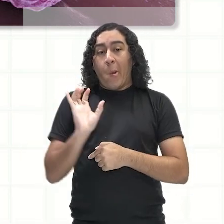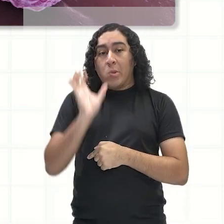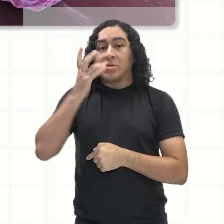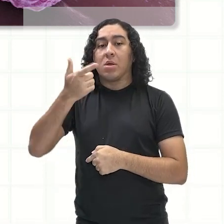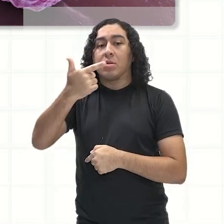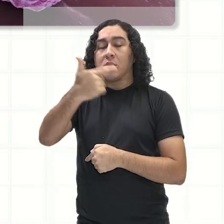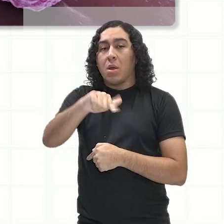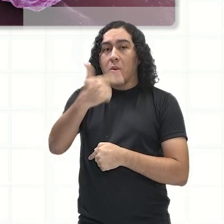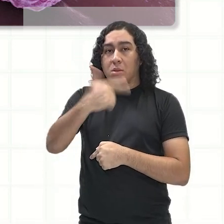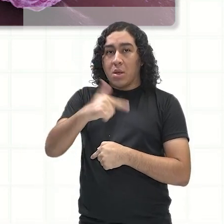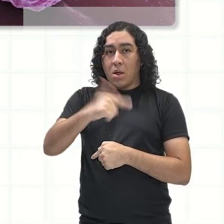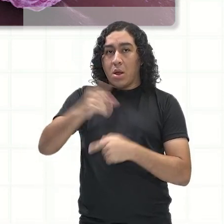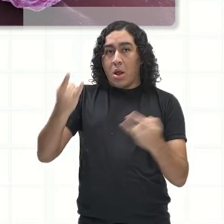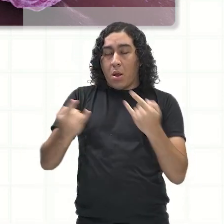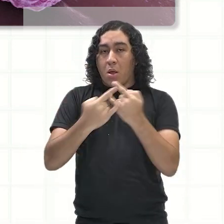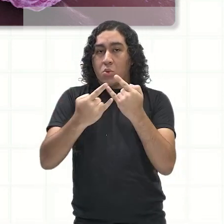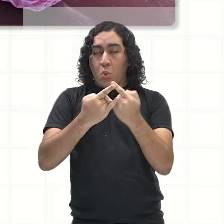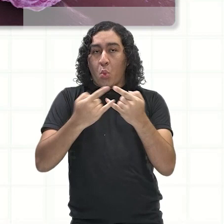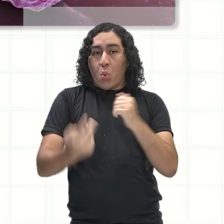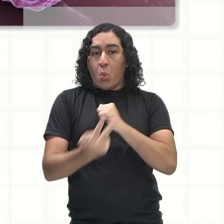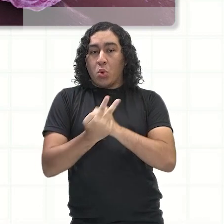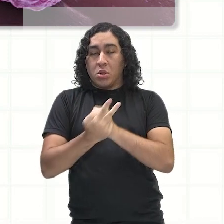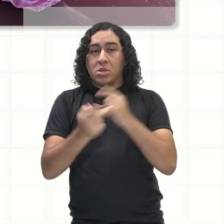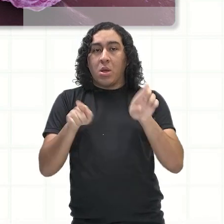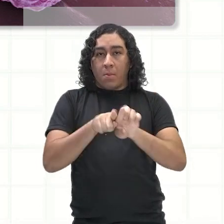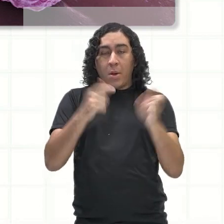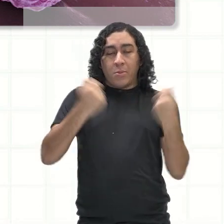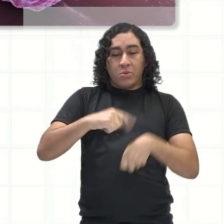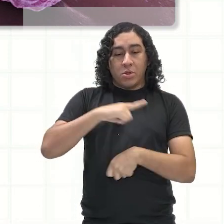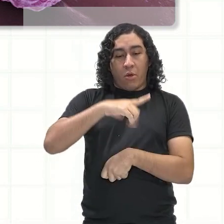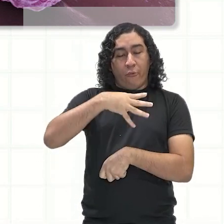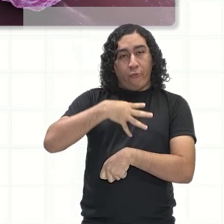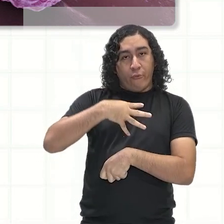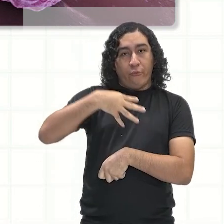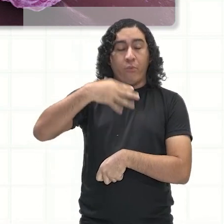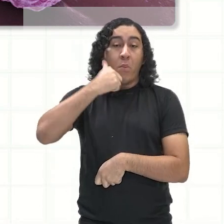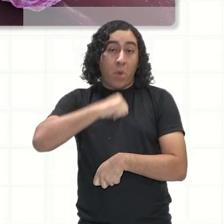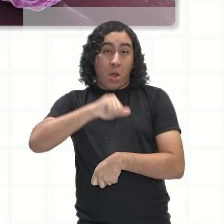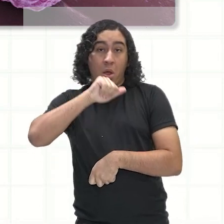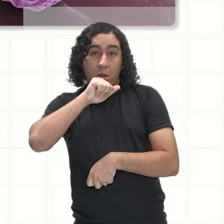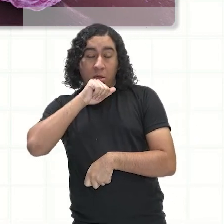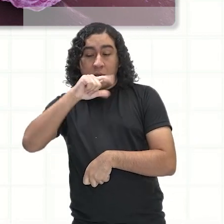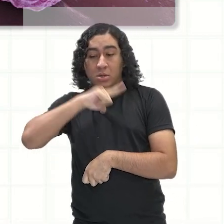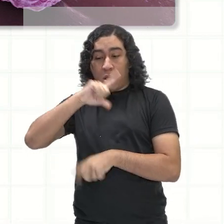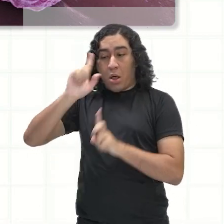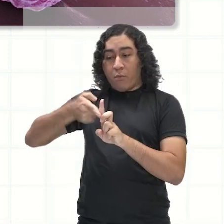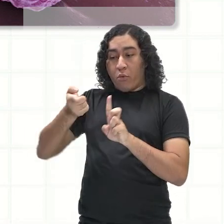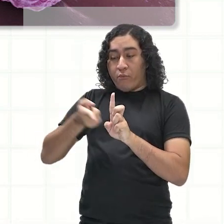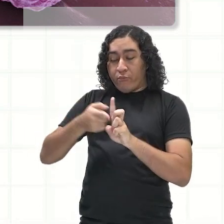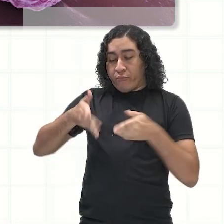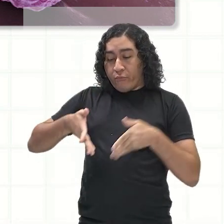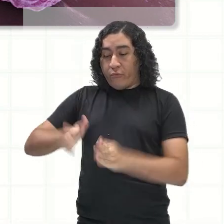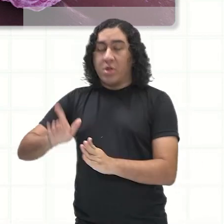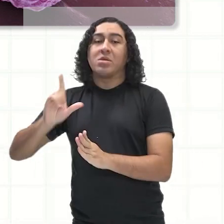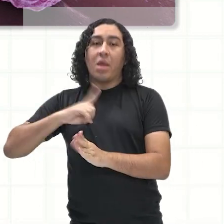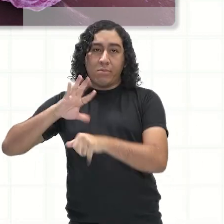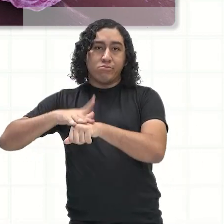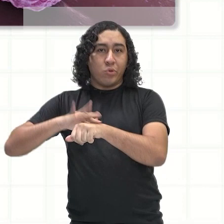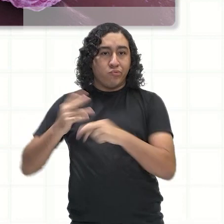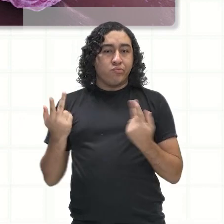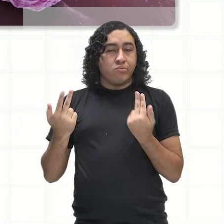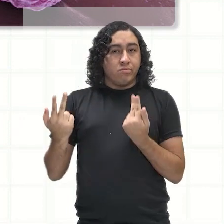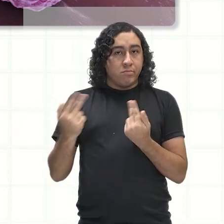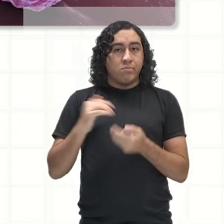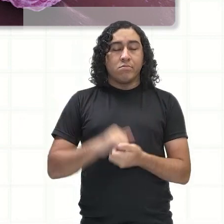devida proteção. E também pode passar de mãe para filho. Essa doença costuma ser assintomática. O que quer dizer